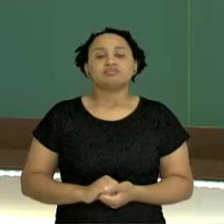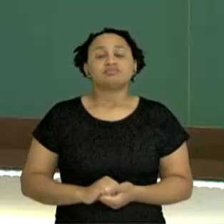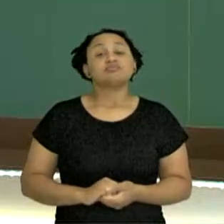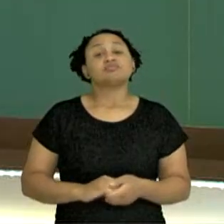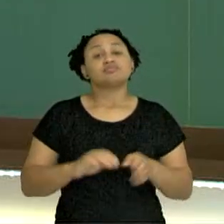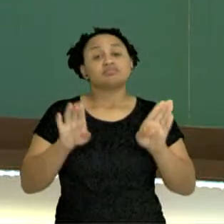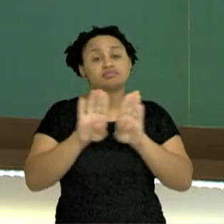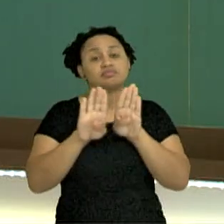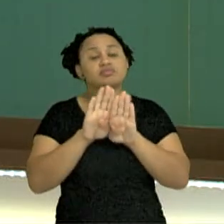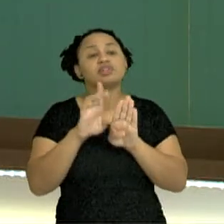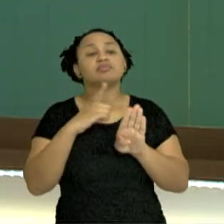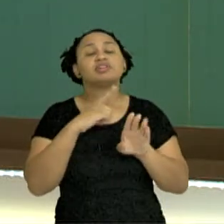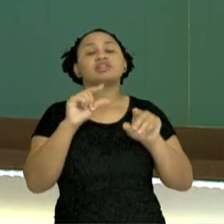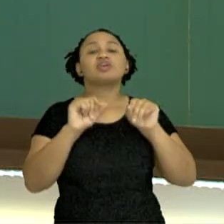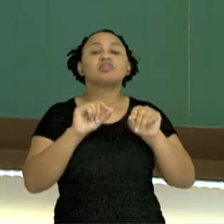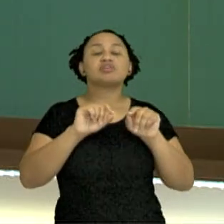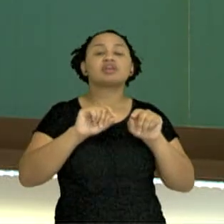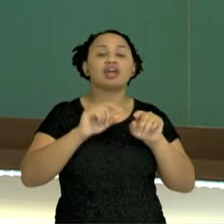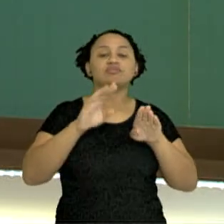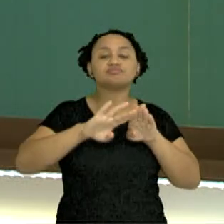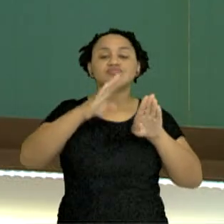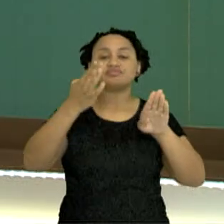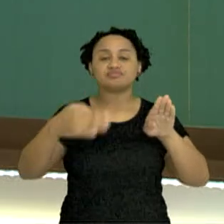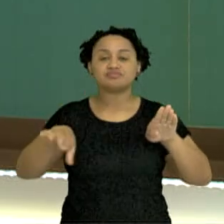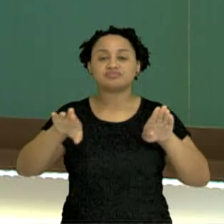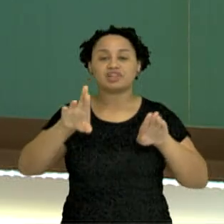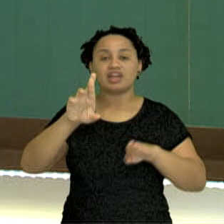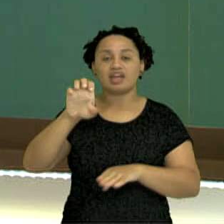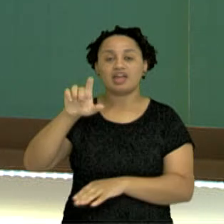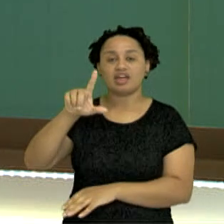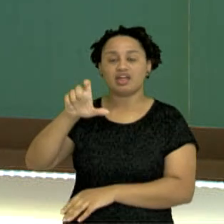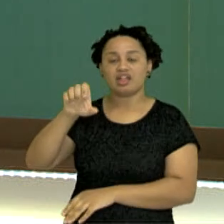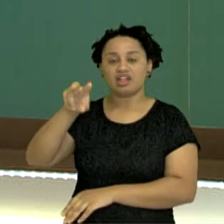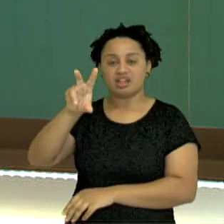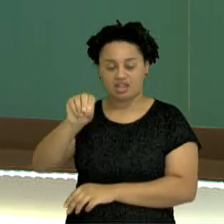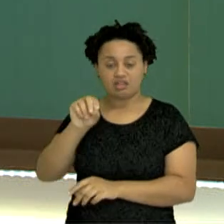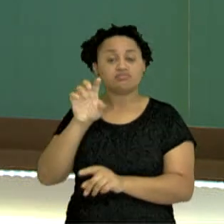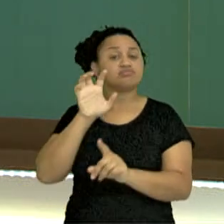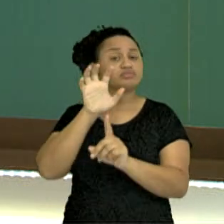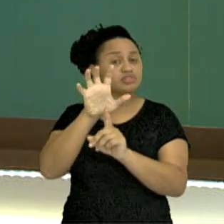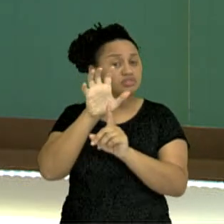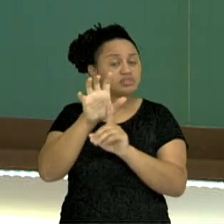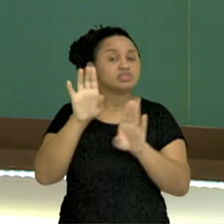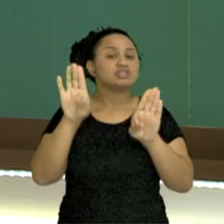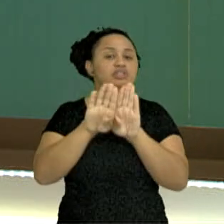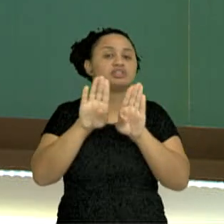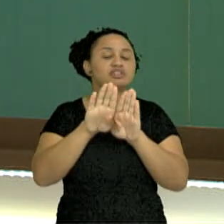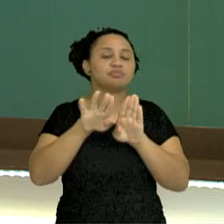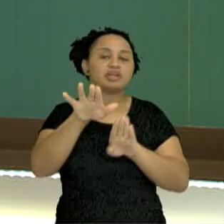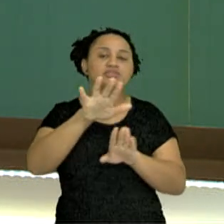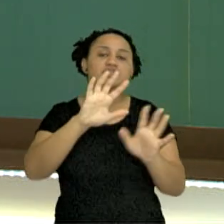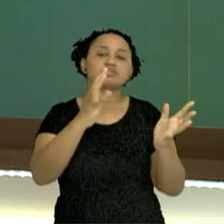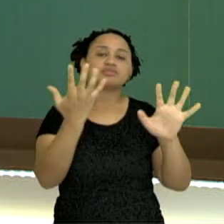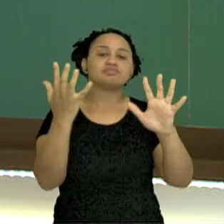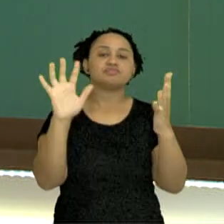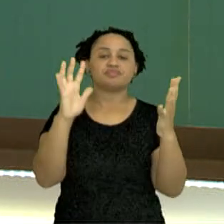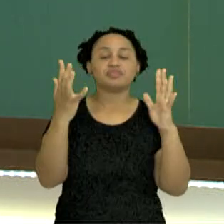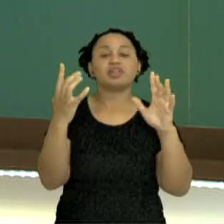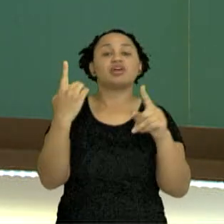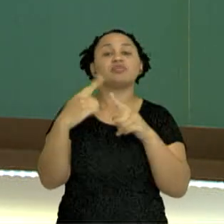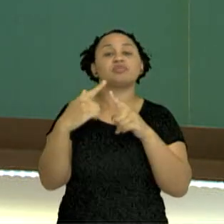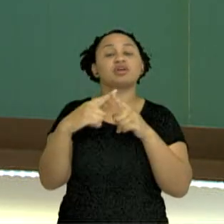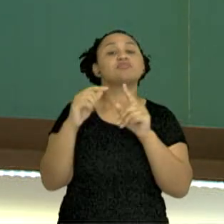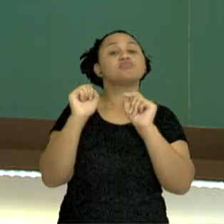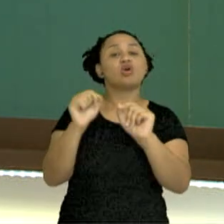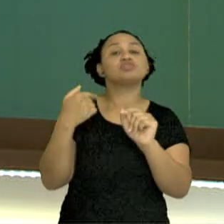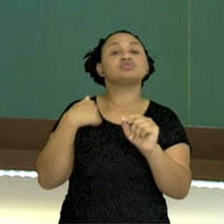ainda temos também o relevo como sendo um influenciador direto nas condições climáticas, pois podem atuar